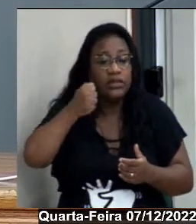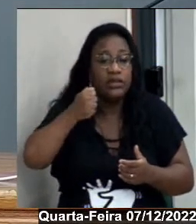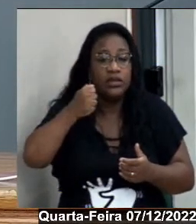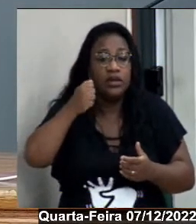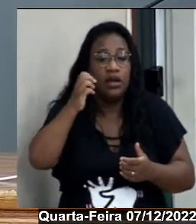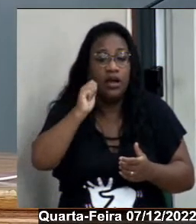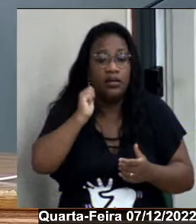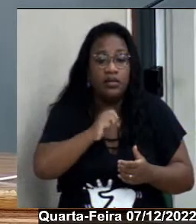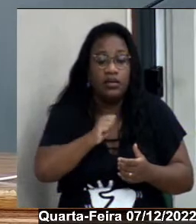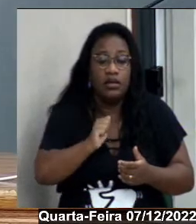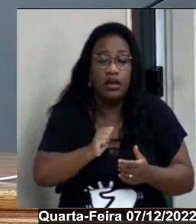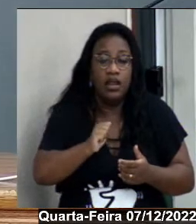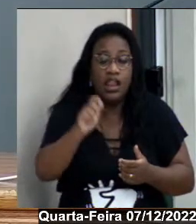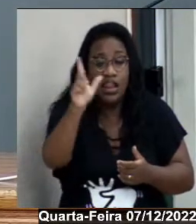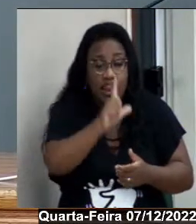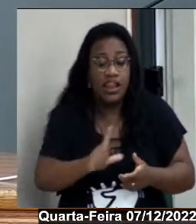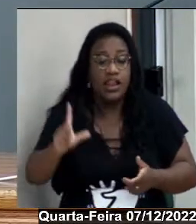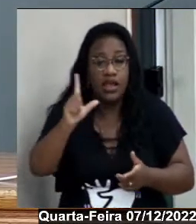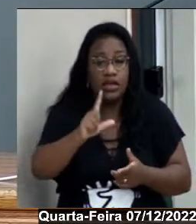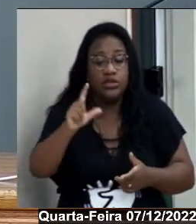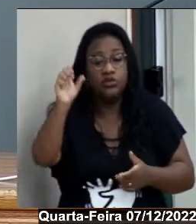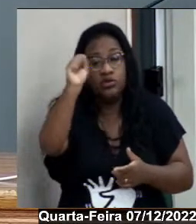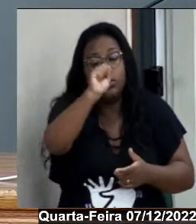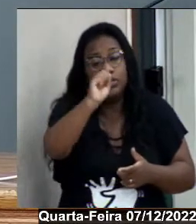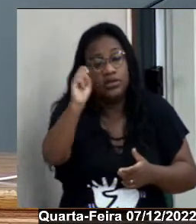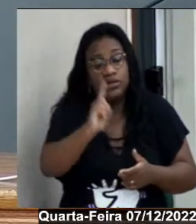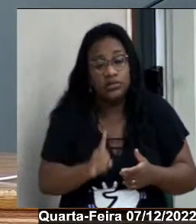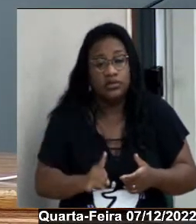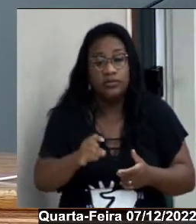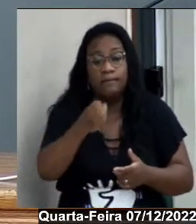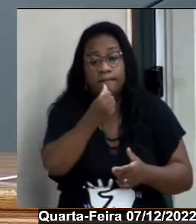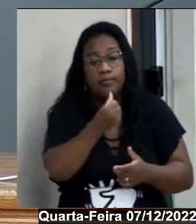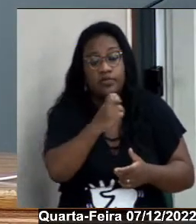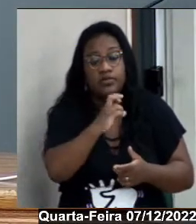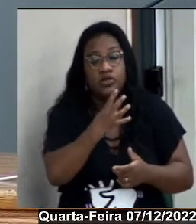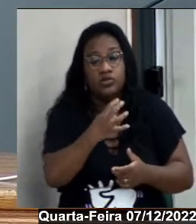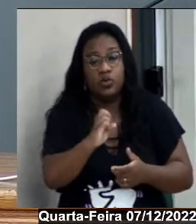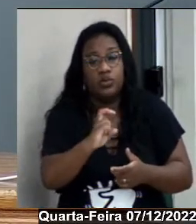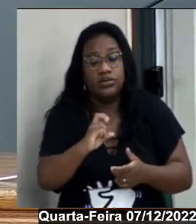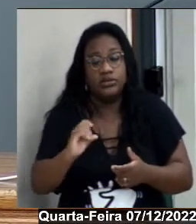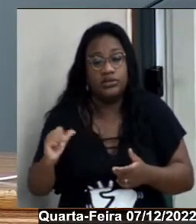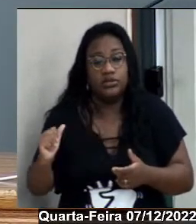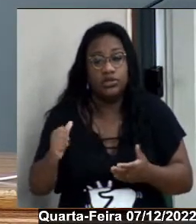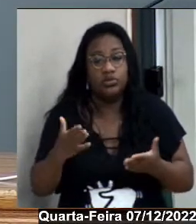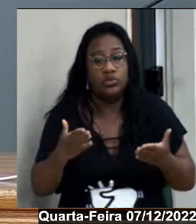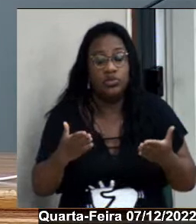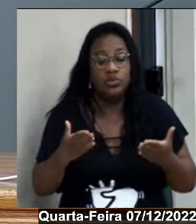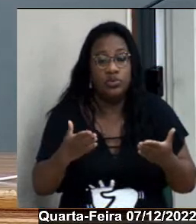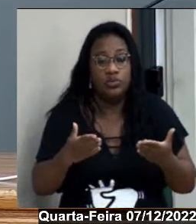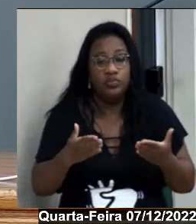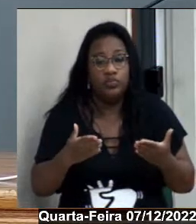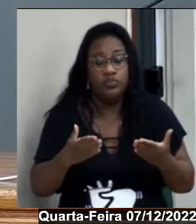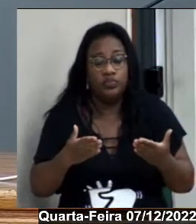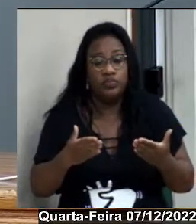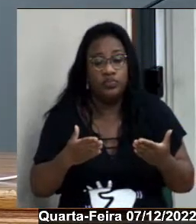Aline Lima dos Santos, Leandro de Souza e Sander Castro da Conceição. Indicação número